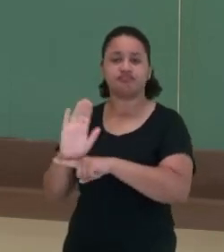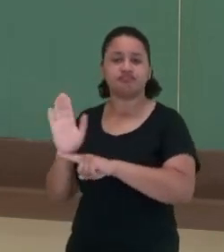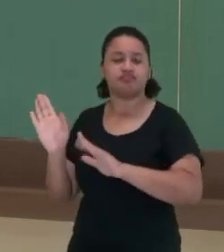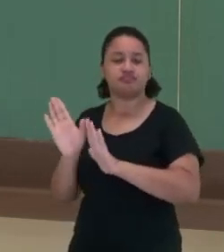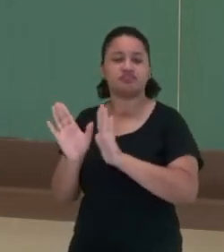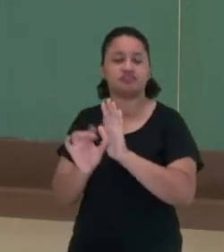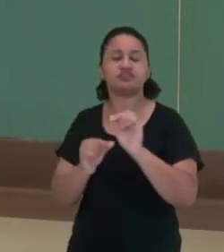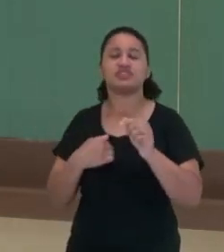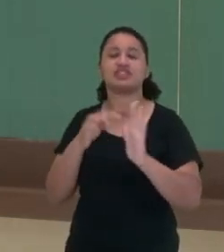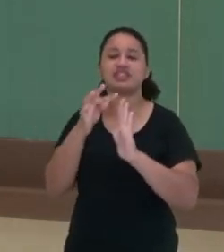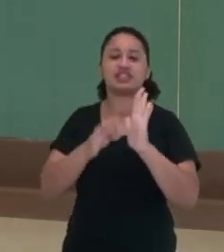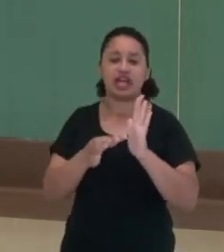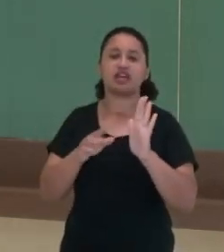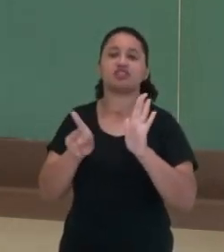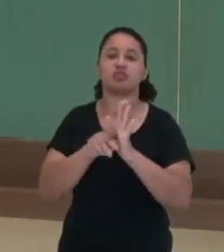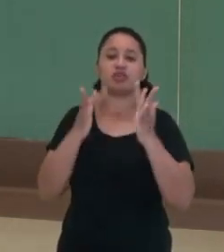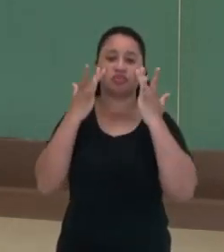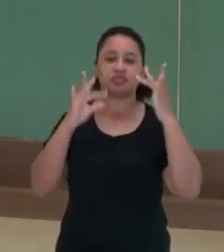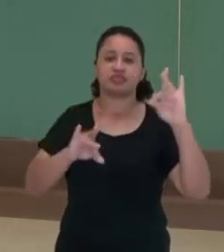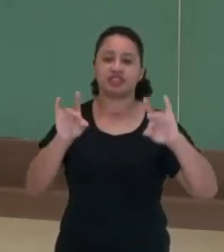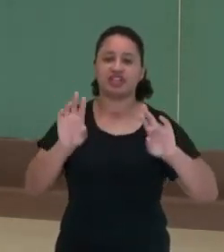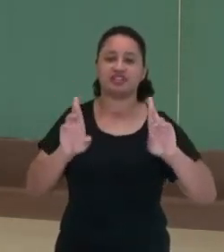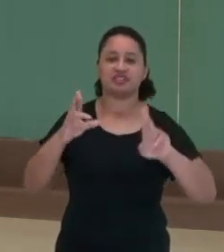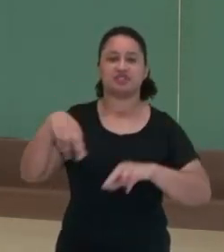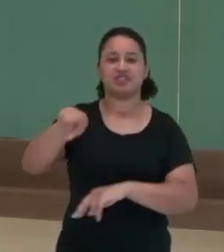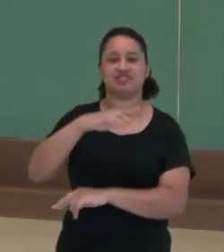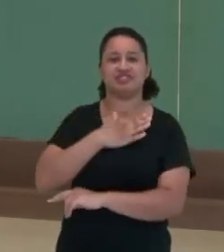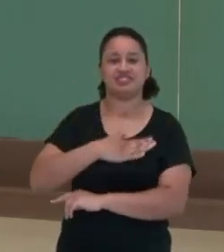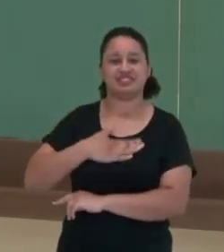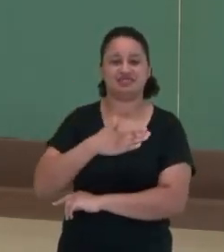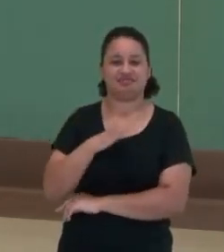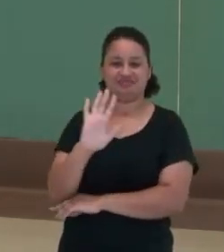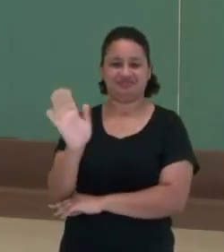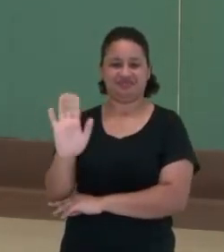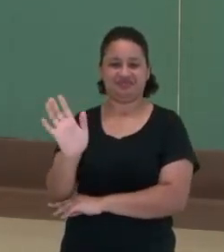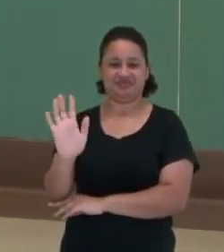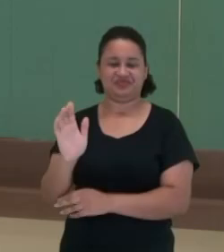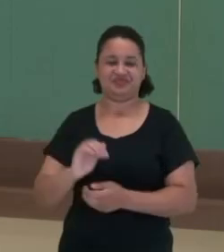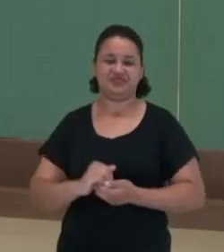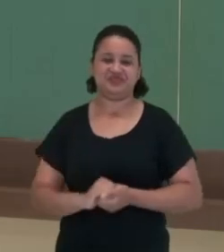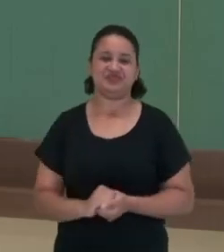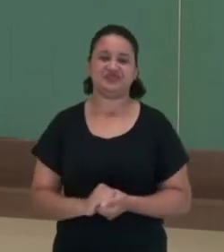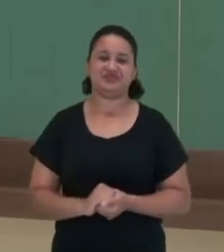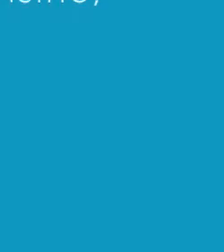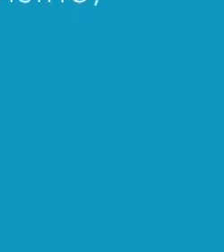falamos sobre texto teatral. Espero que vocês tenham gostado e até breve.